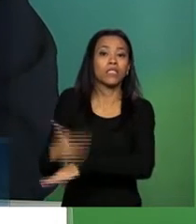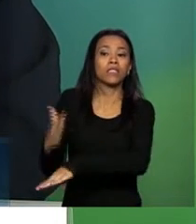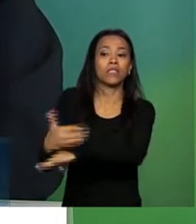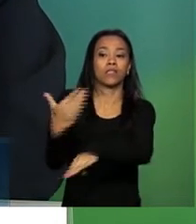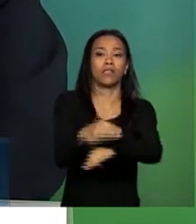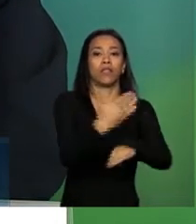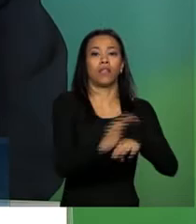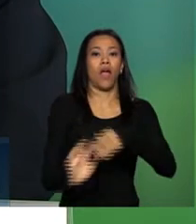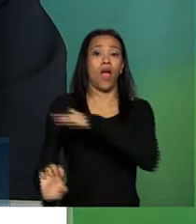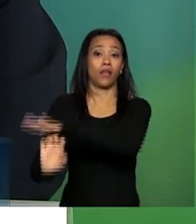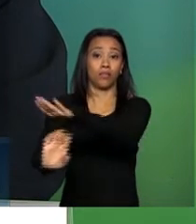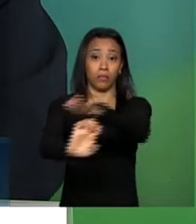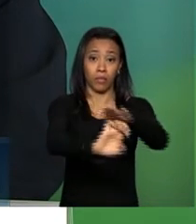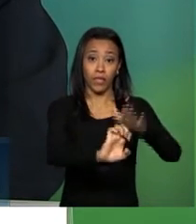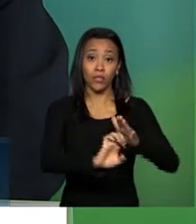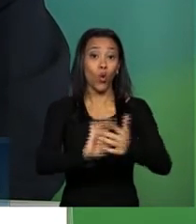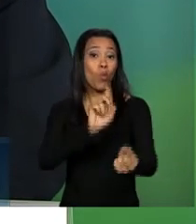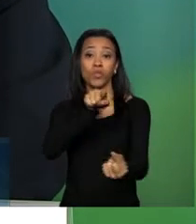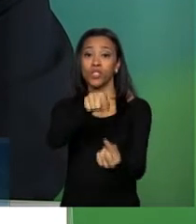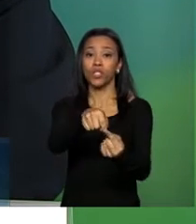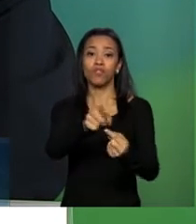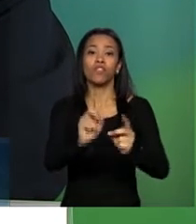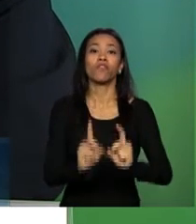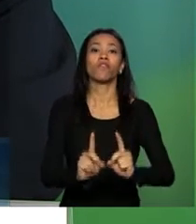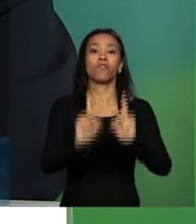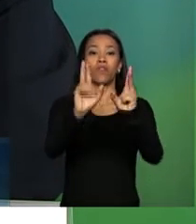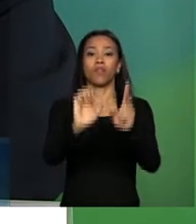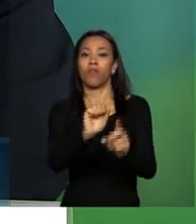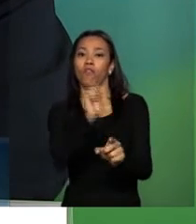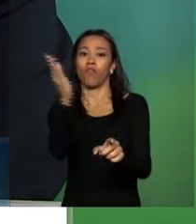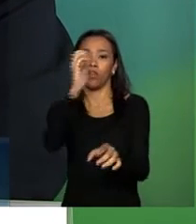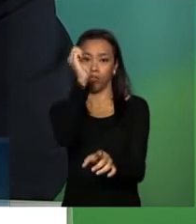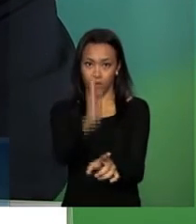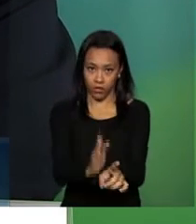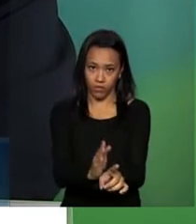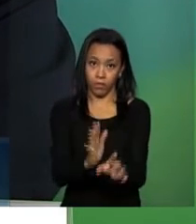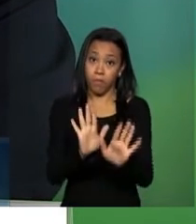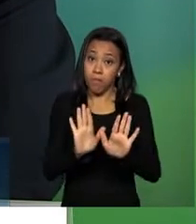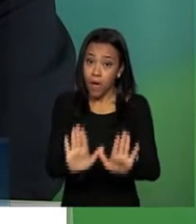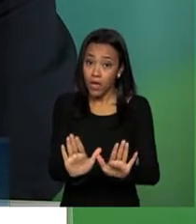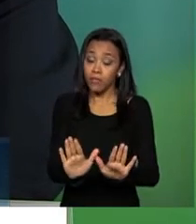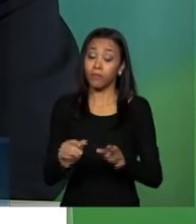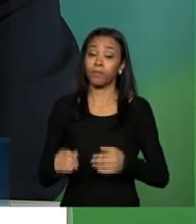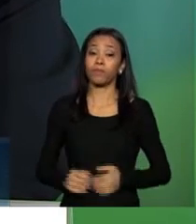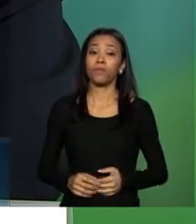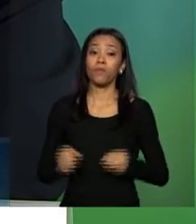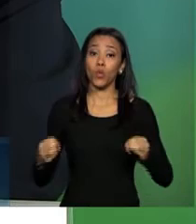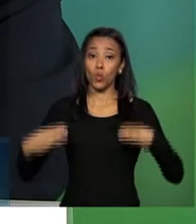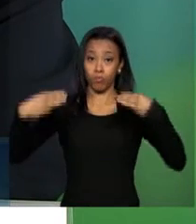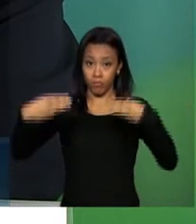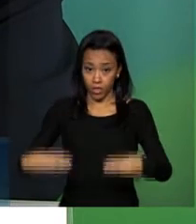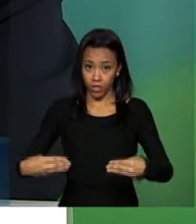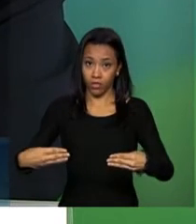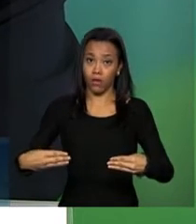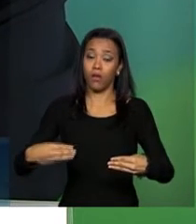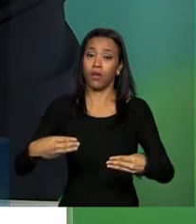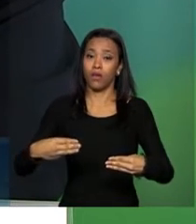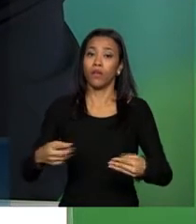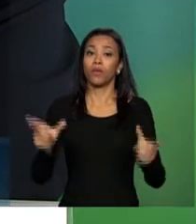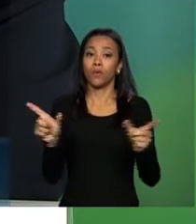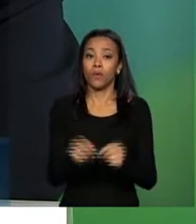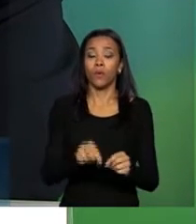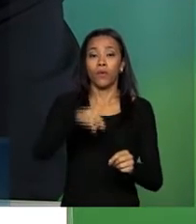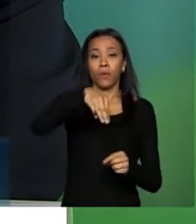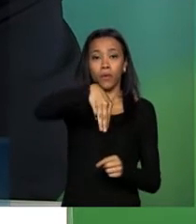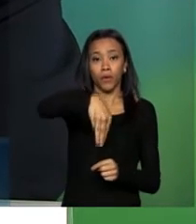exportação. Mas o Ministério vai fazer uma ação forte através do Plano Nacional